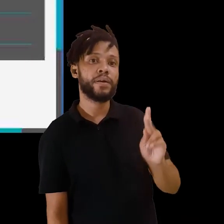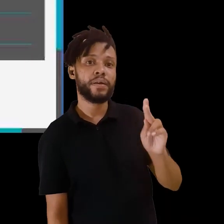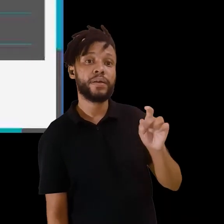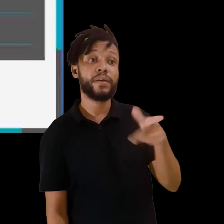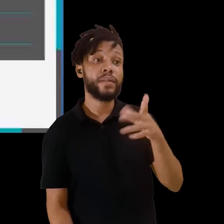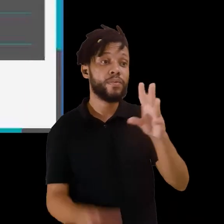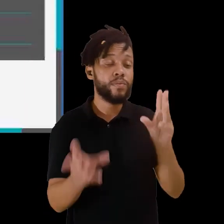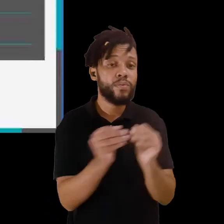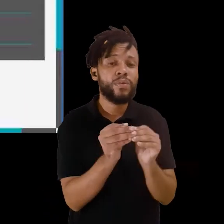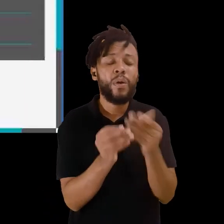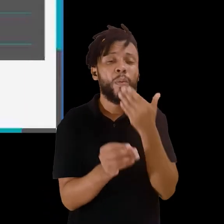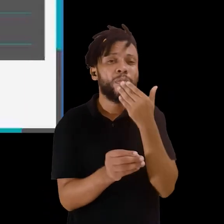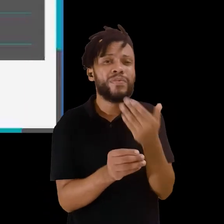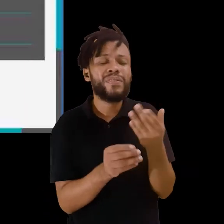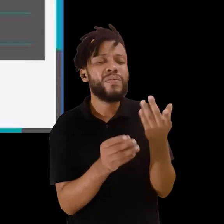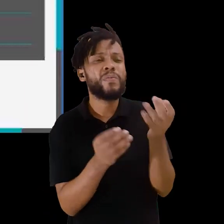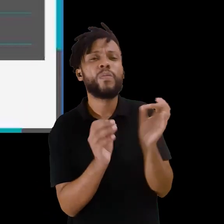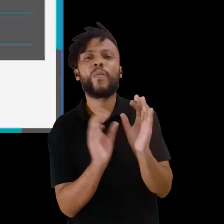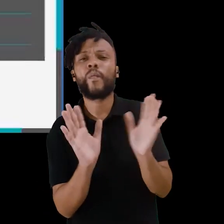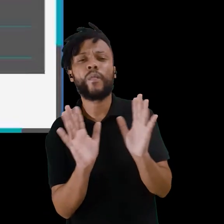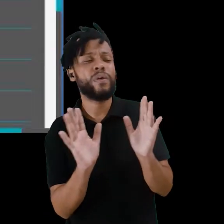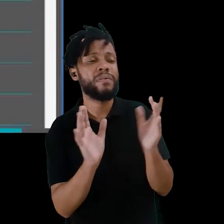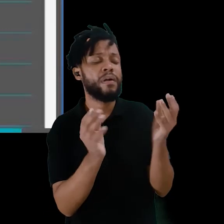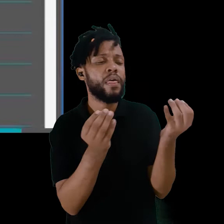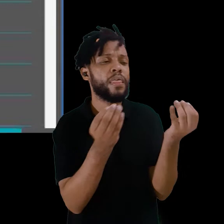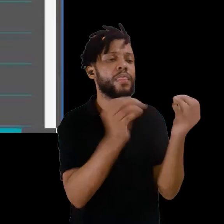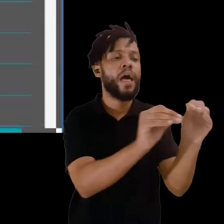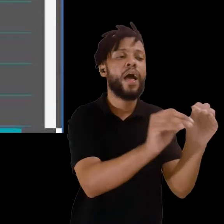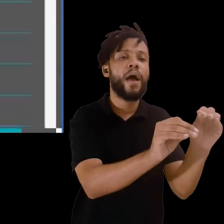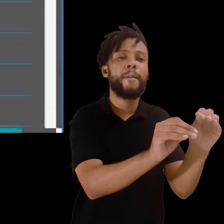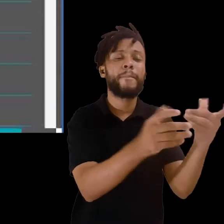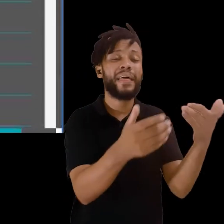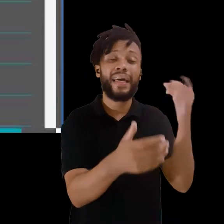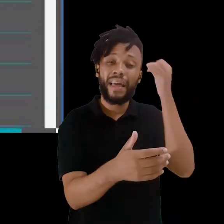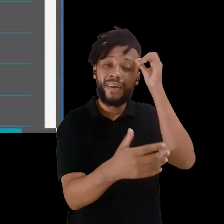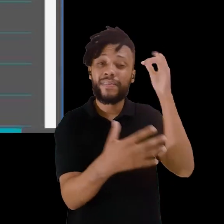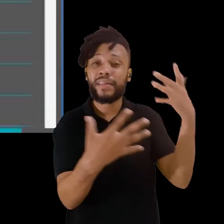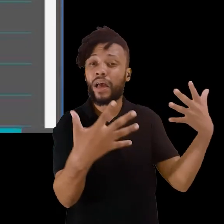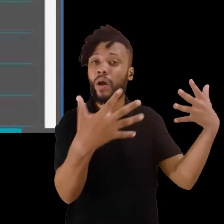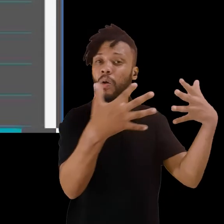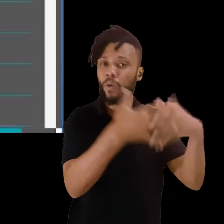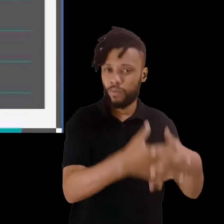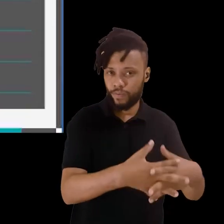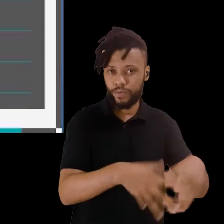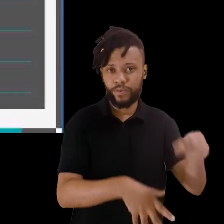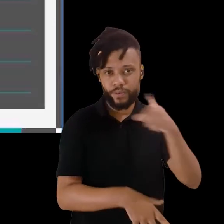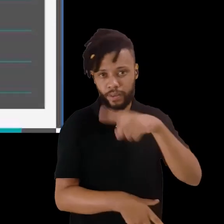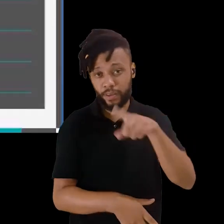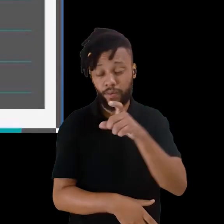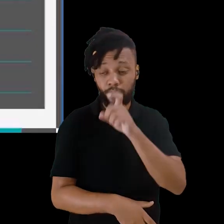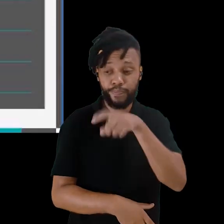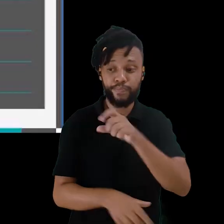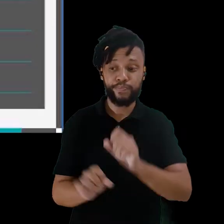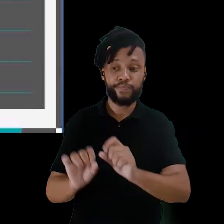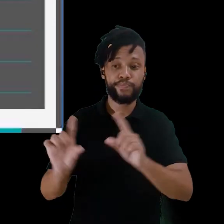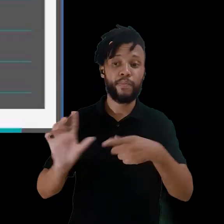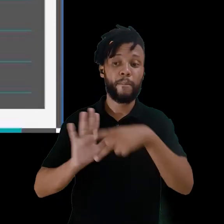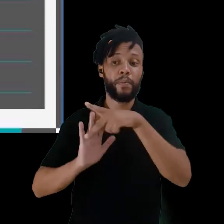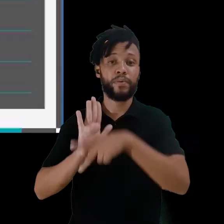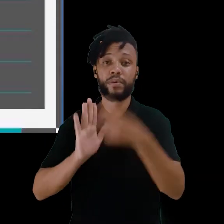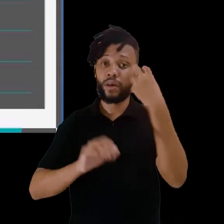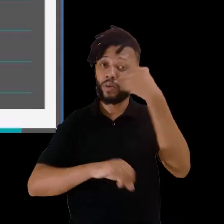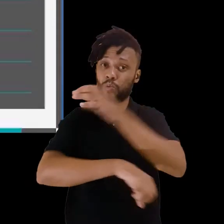então eu prefiro não entrar para não confundir vocês, ok? Clicando aqui em projetos culturais,